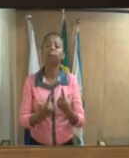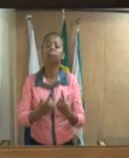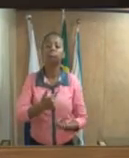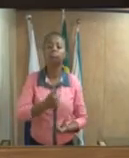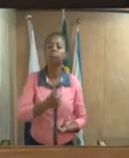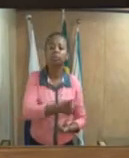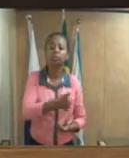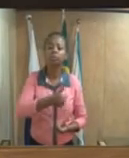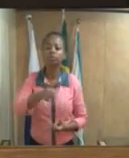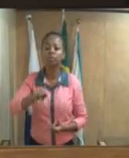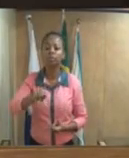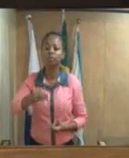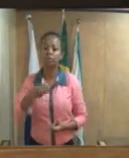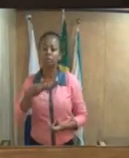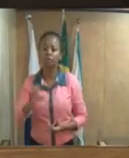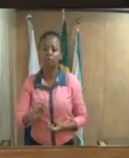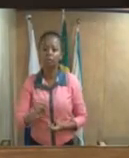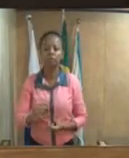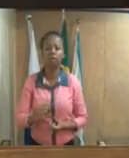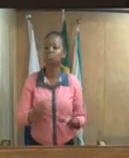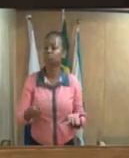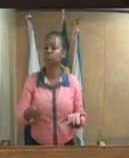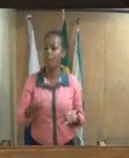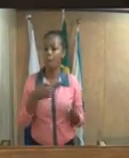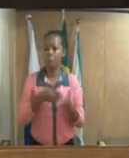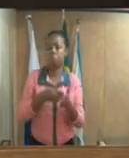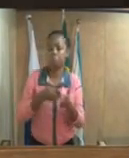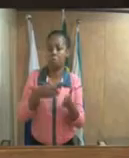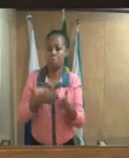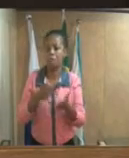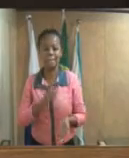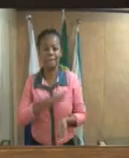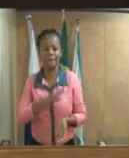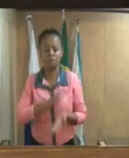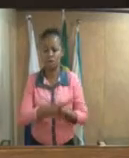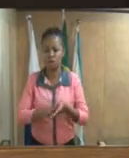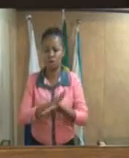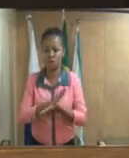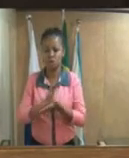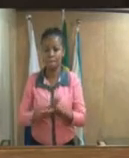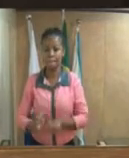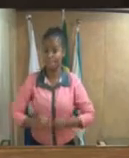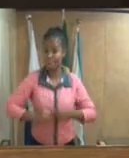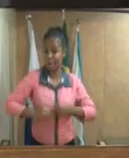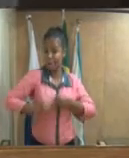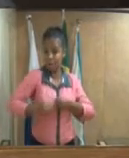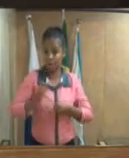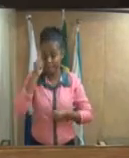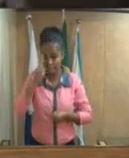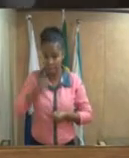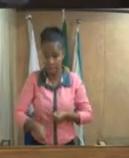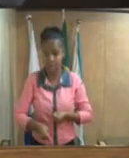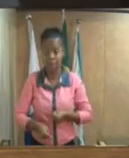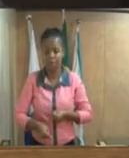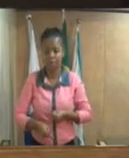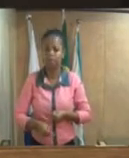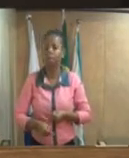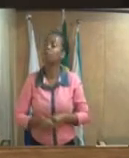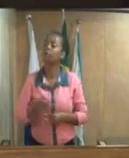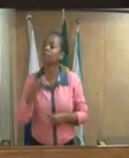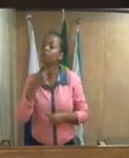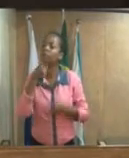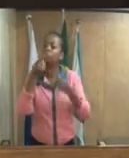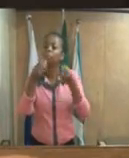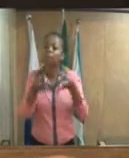se limita a nenhum poder, aquele que originou a ordem constitucional da